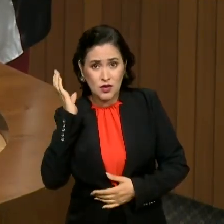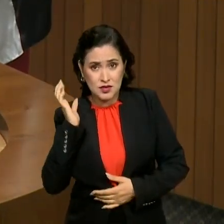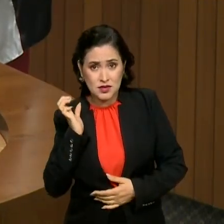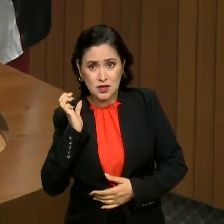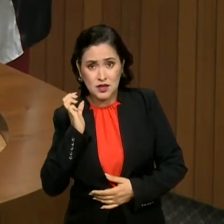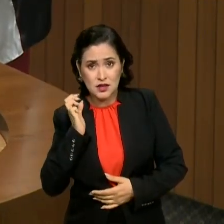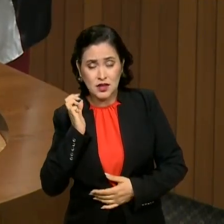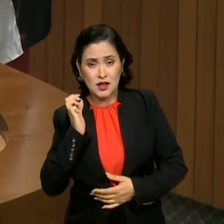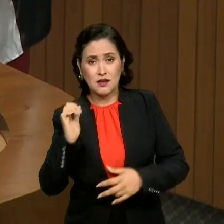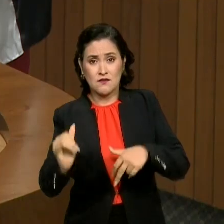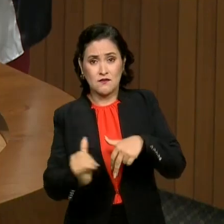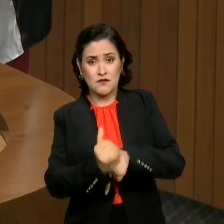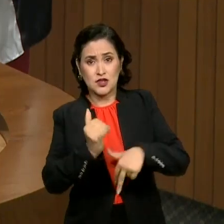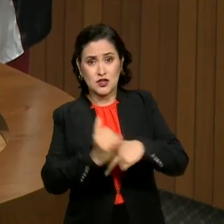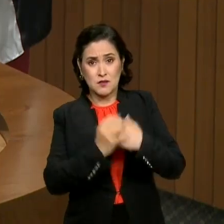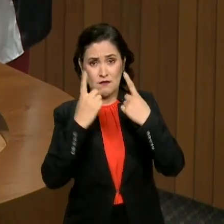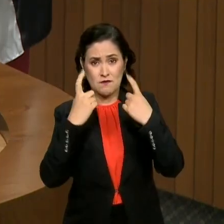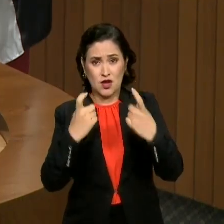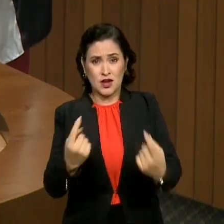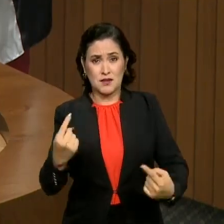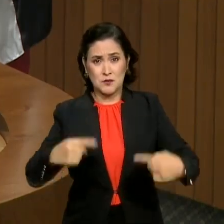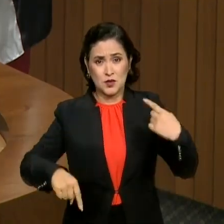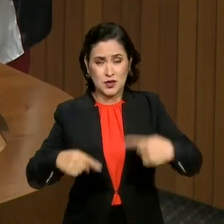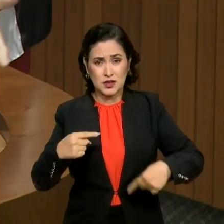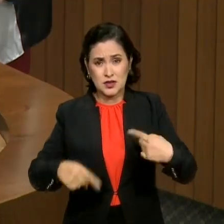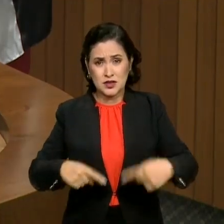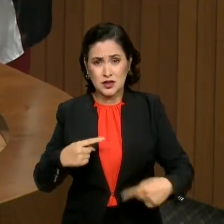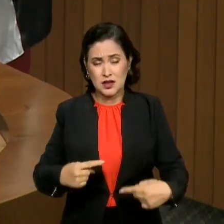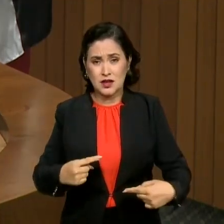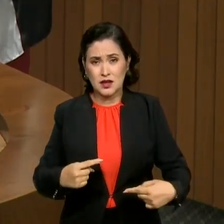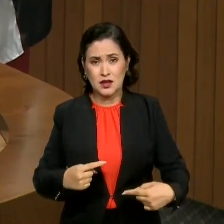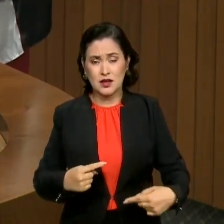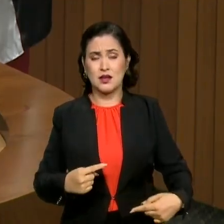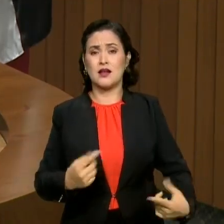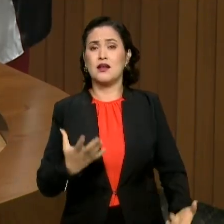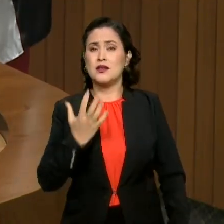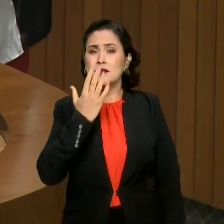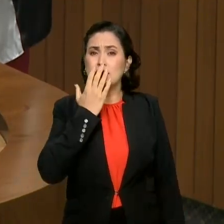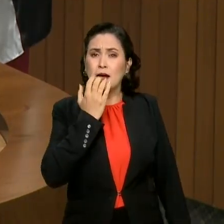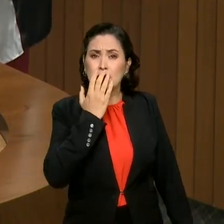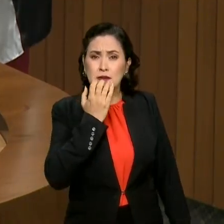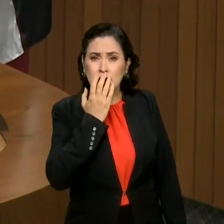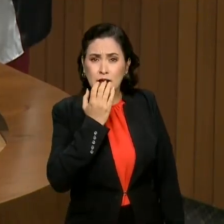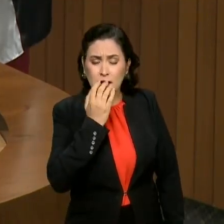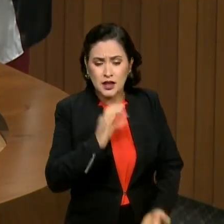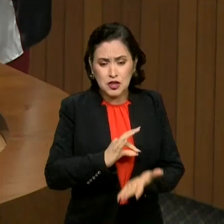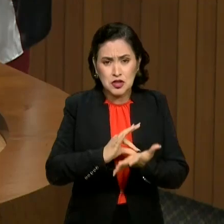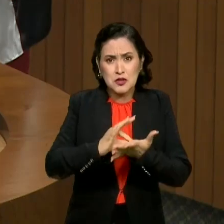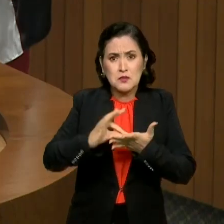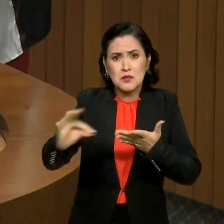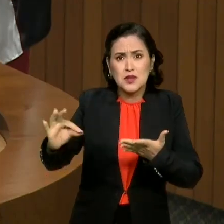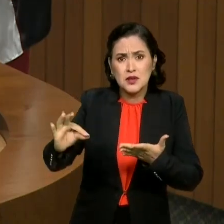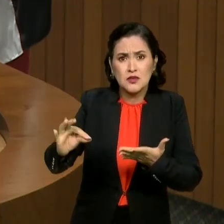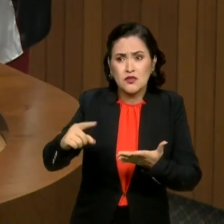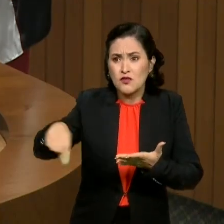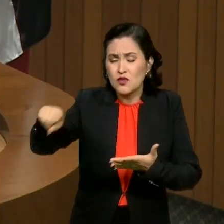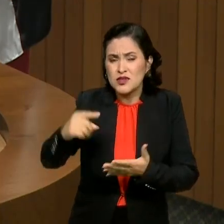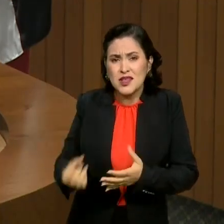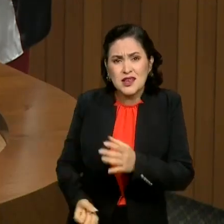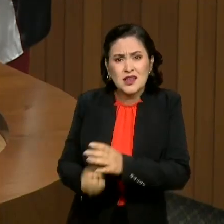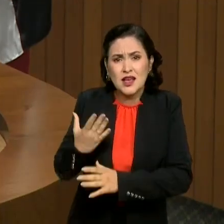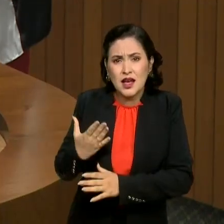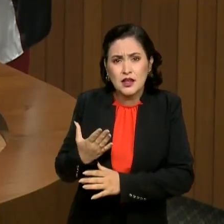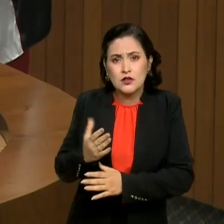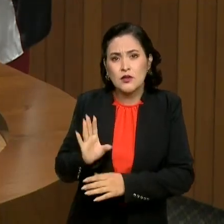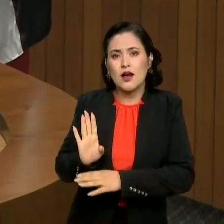para governador, o Sarney, que foi o adversário invisível que vocês criaram, foi a pessoa que ajudou o